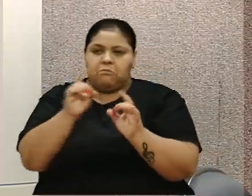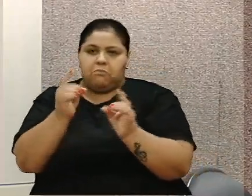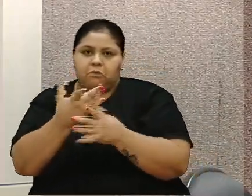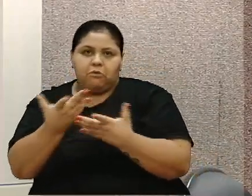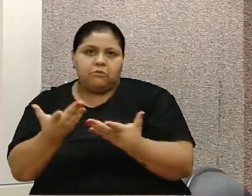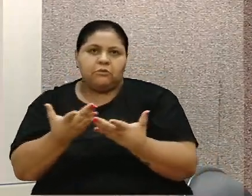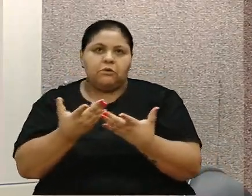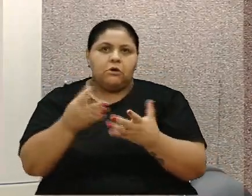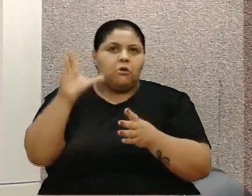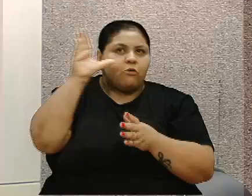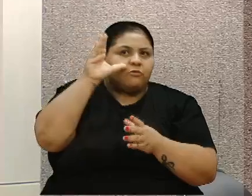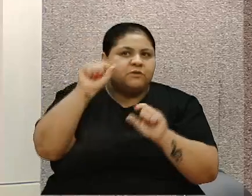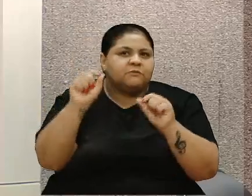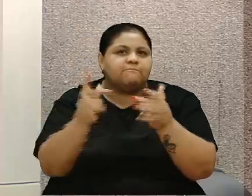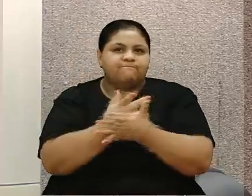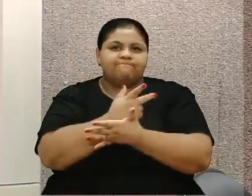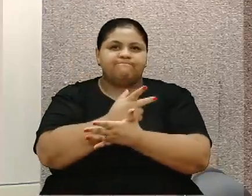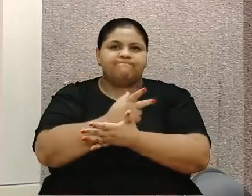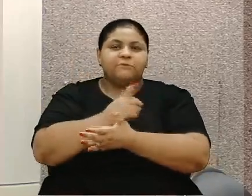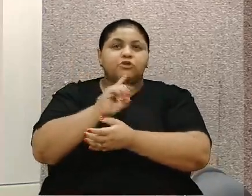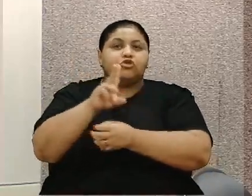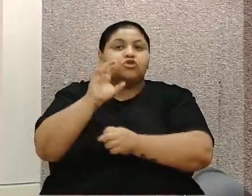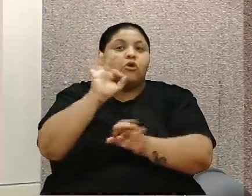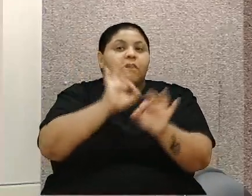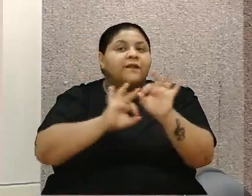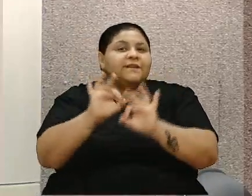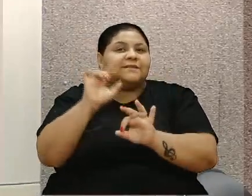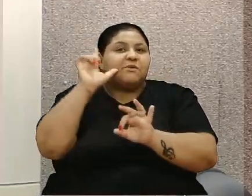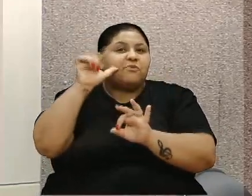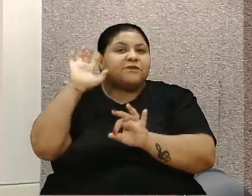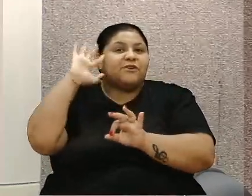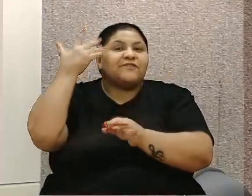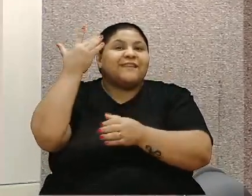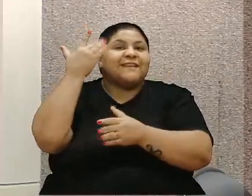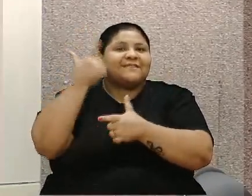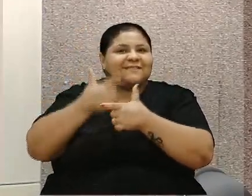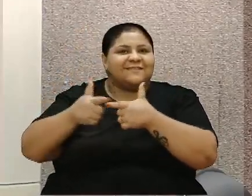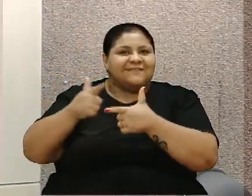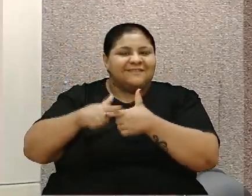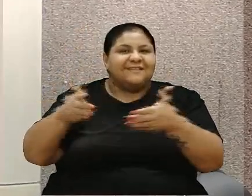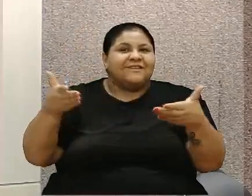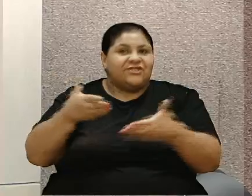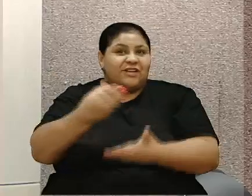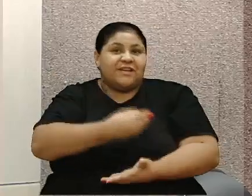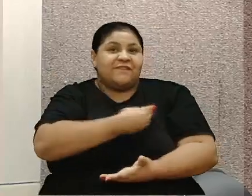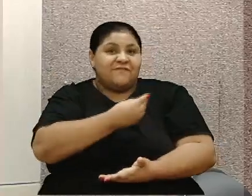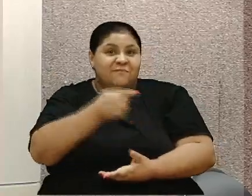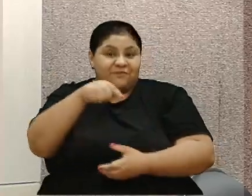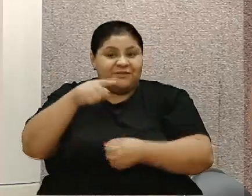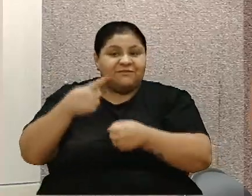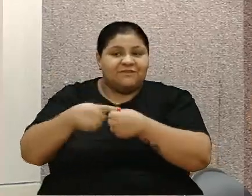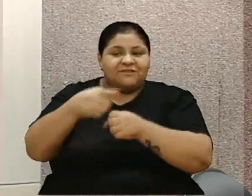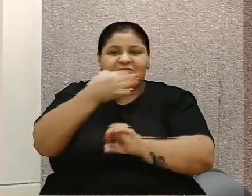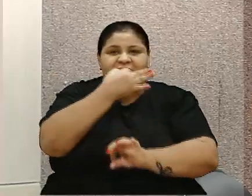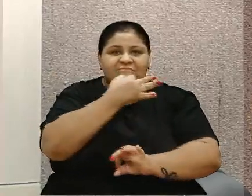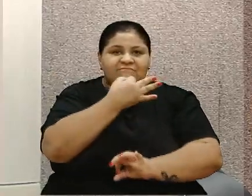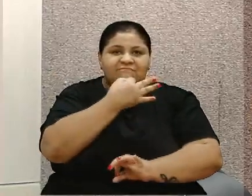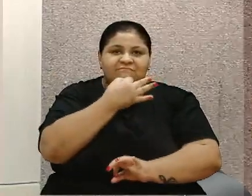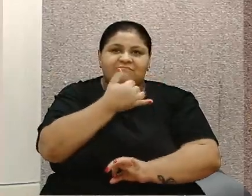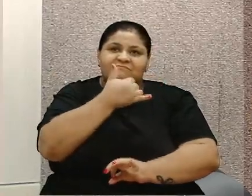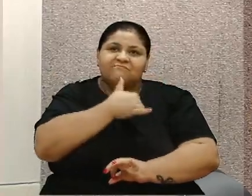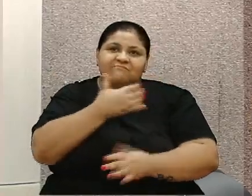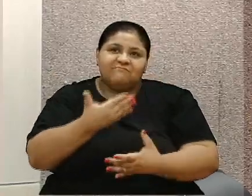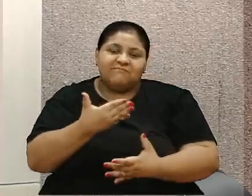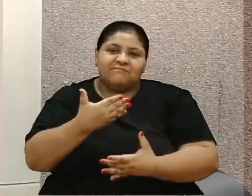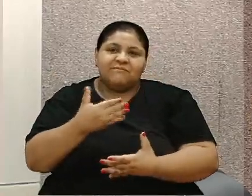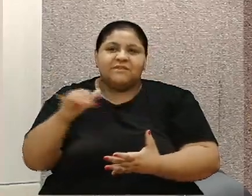a falha. A gente só para alinhar as coisas quando acontece uma tragédia. E já que nós experimentamos isso aqui na nossa cidade, infelizmente, que seja oportunidade,